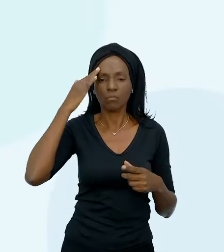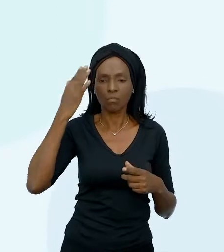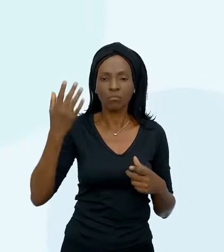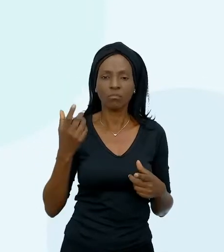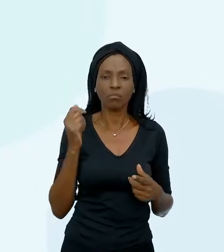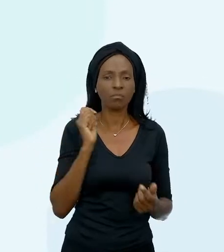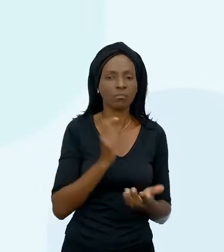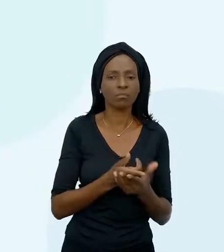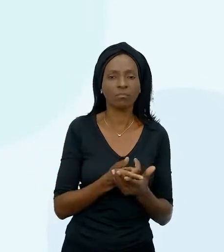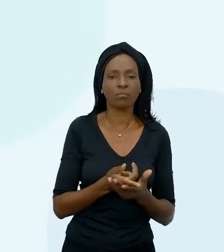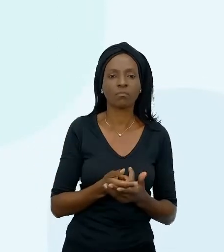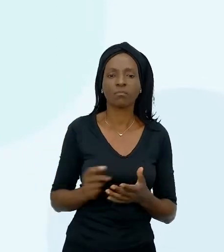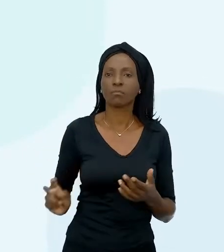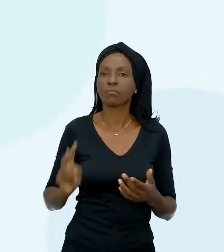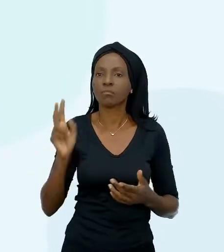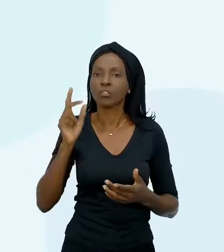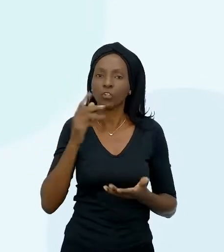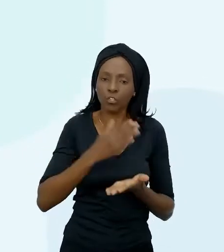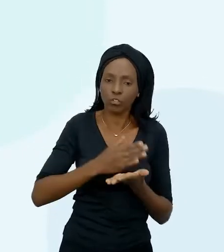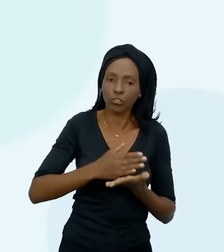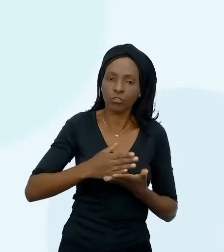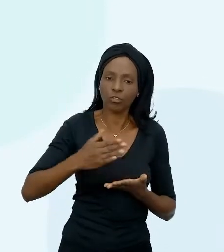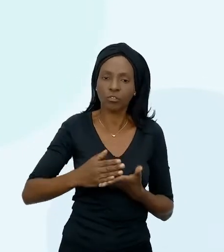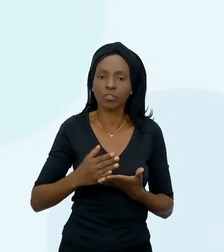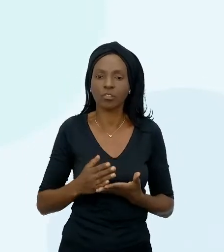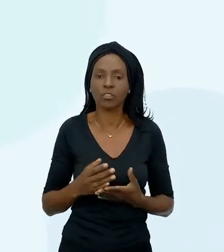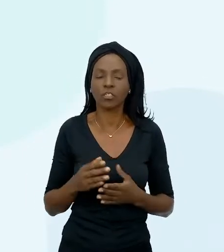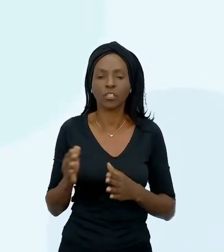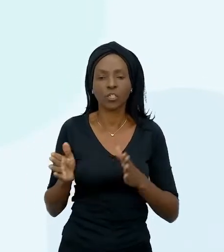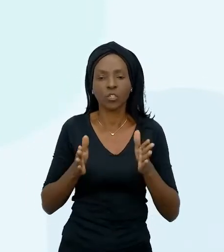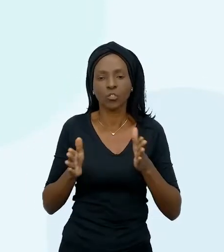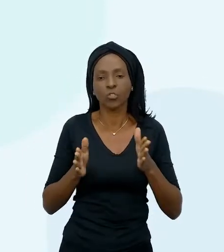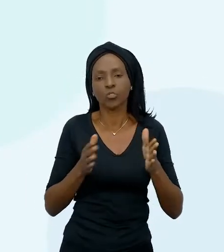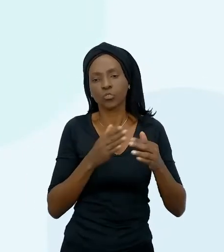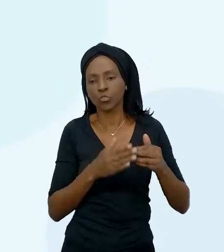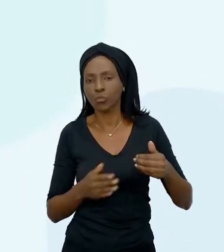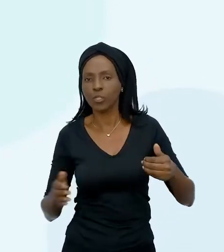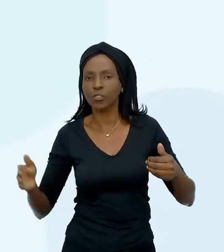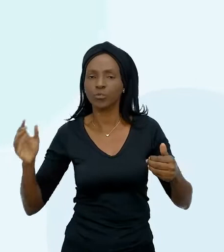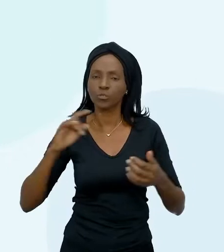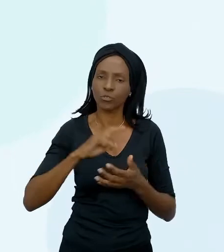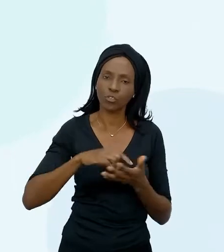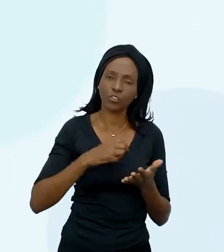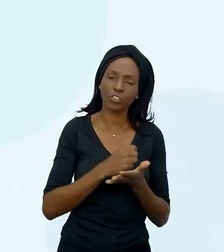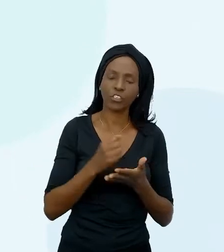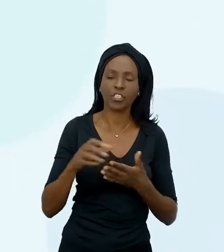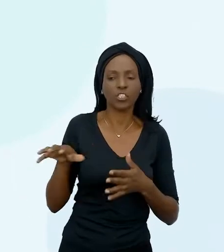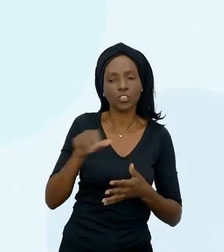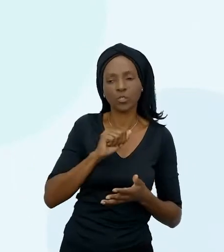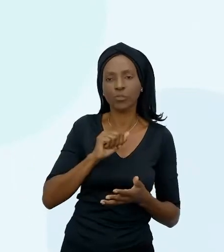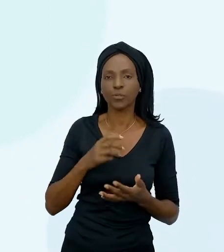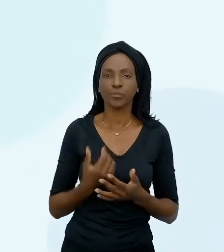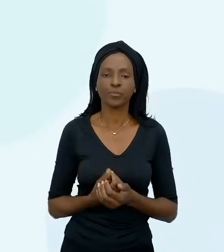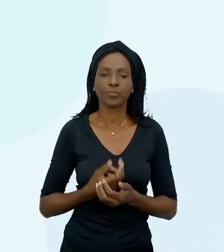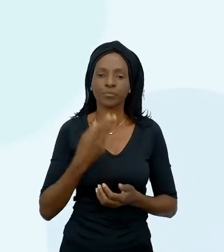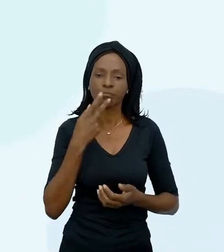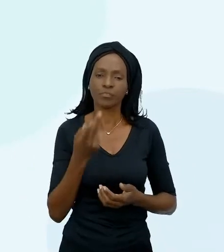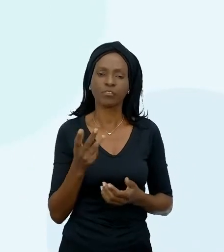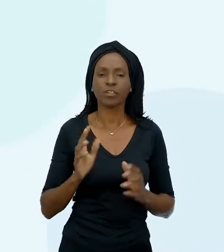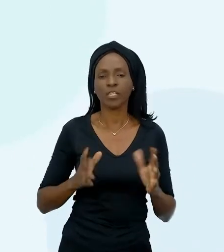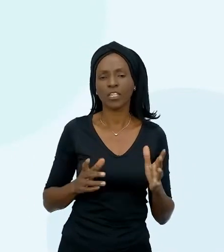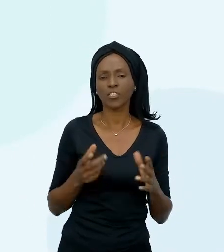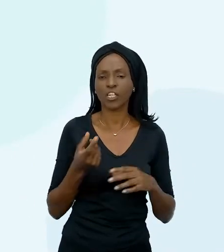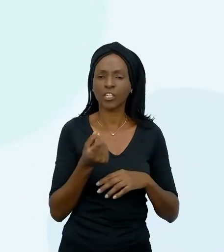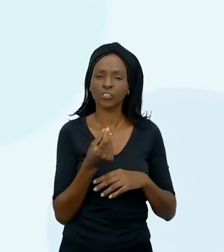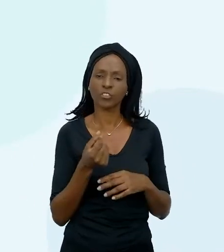que se paga do valor financiado ao longo do período contratado. Nós já falamos de renda